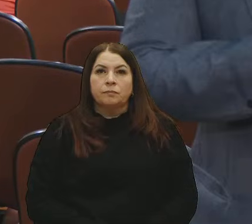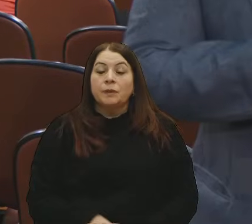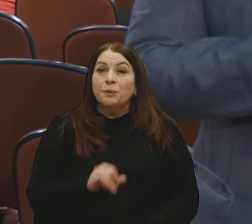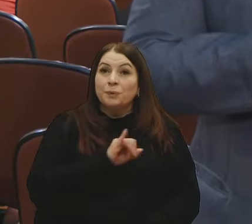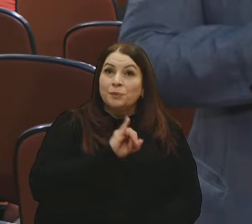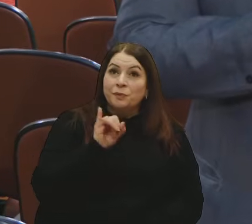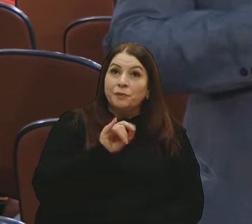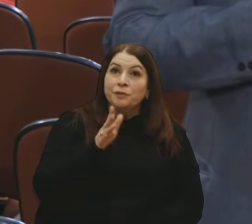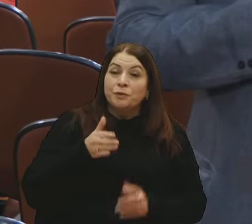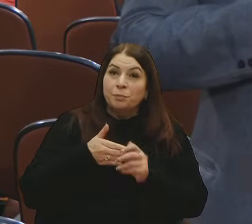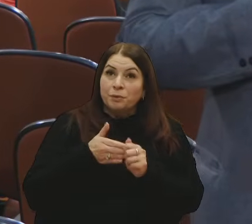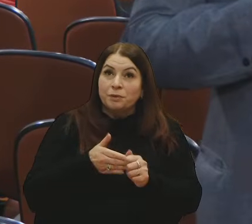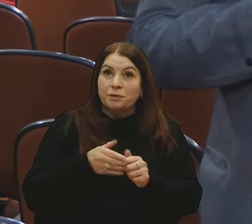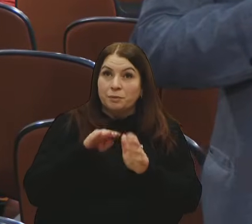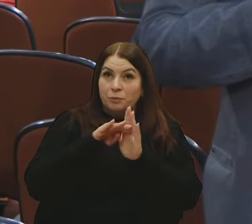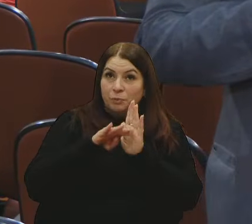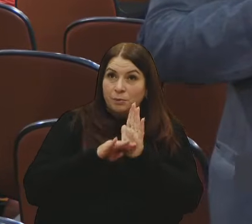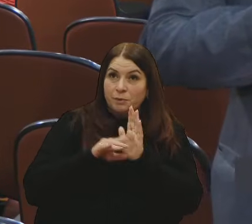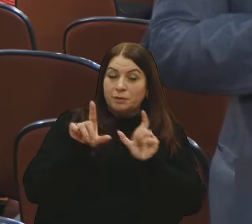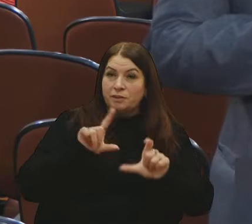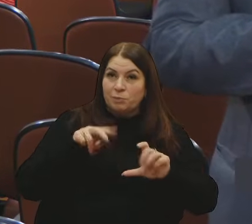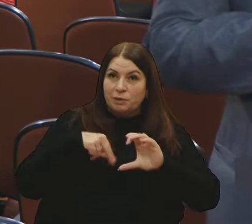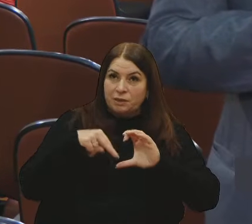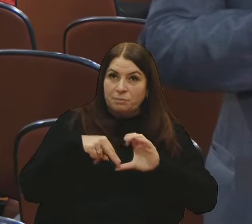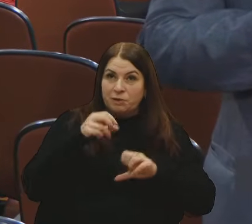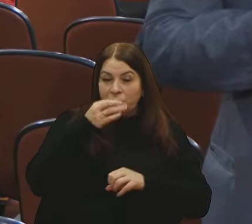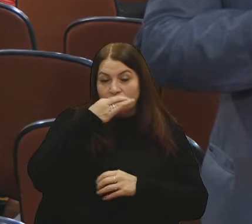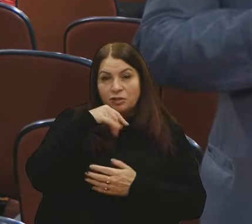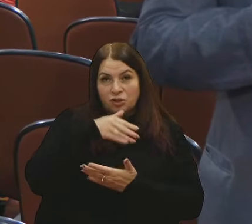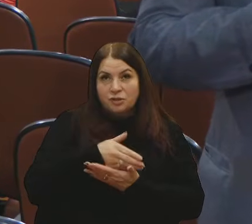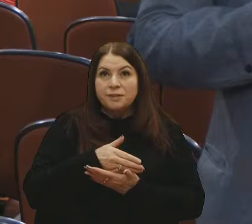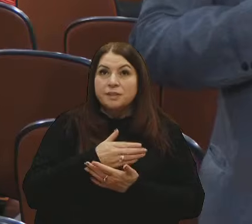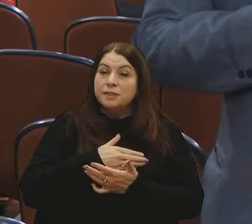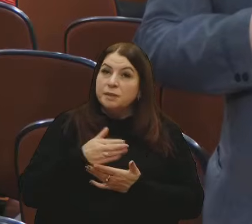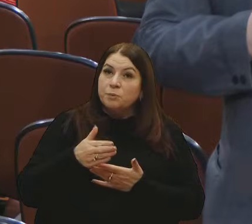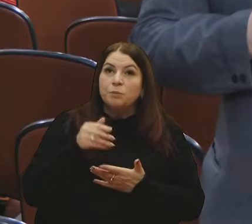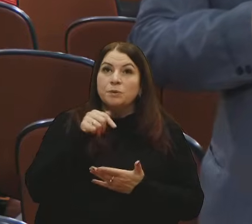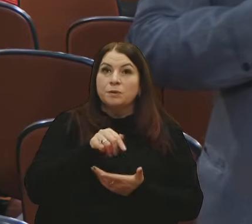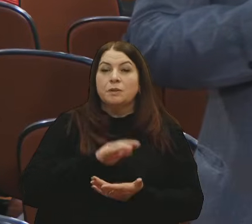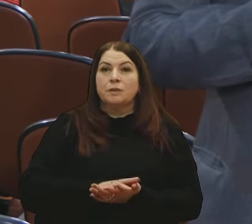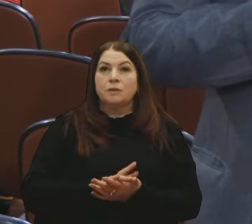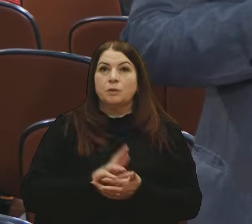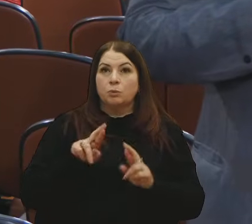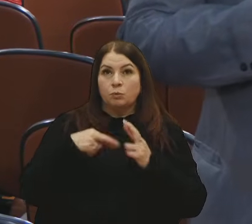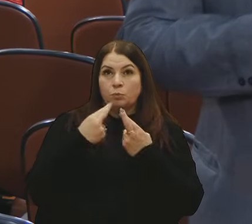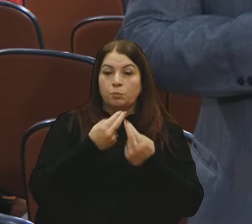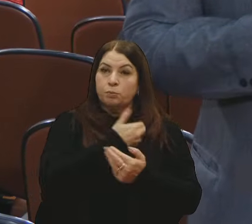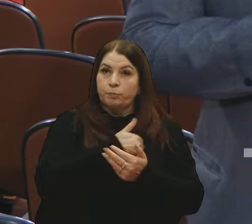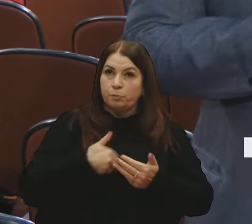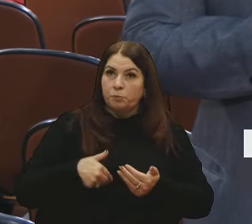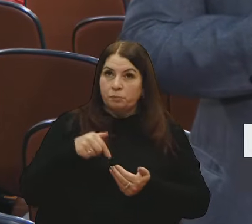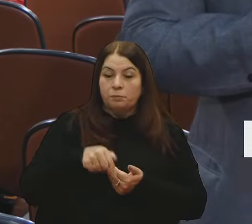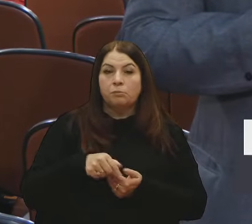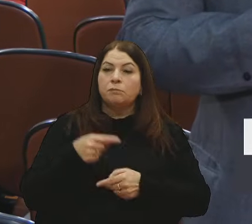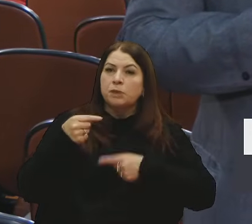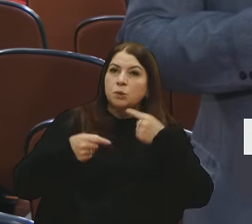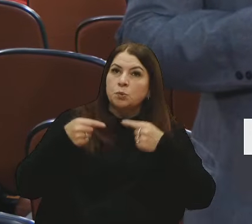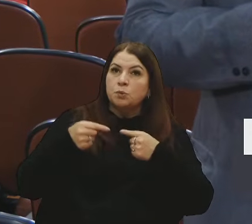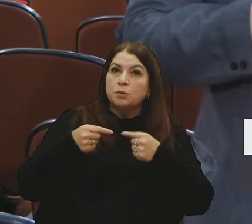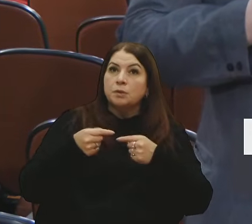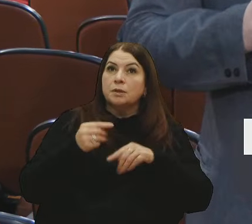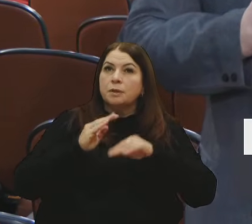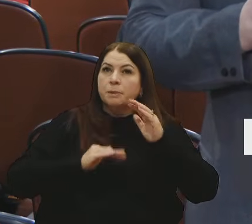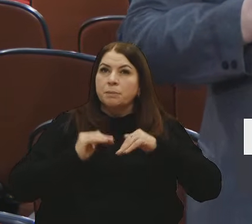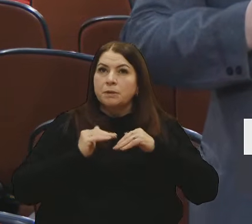Olá, você que acompanha a programação da TV Câmara de Caxias do Sul. Estamos dando início à reunião pública que vai discutir a implantação